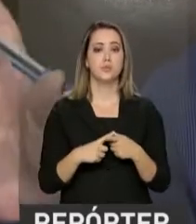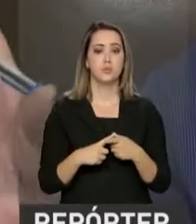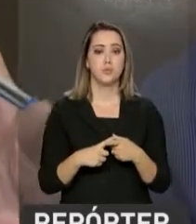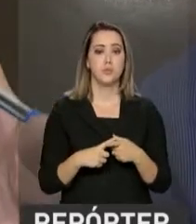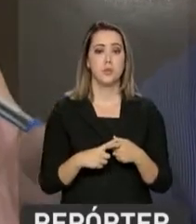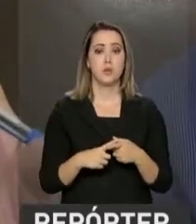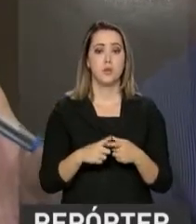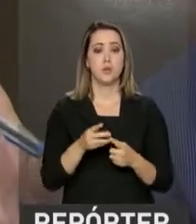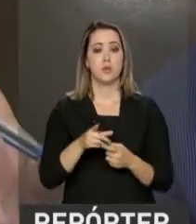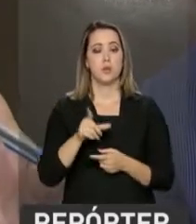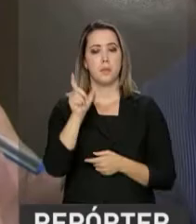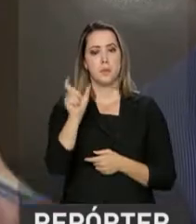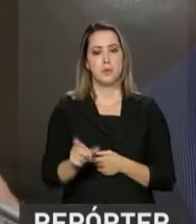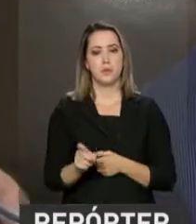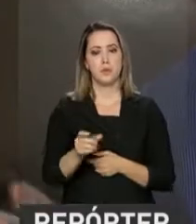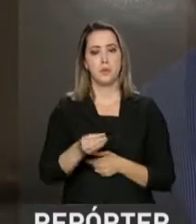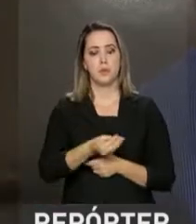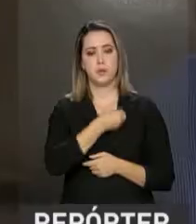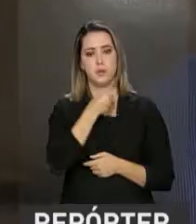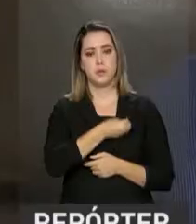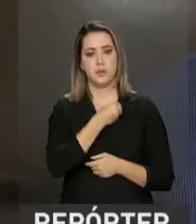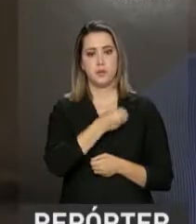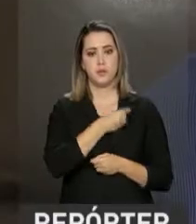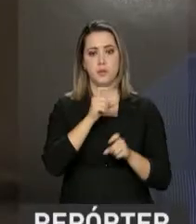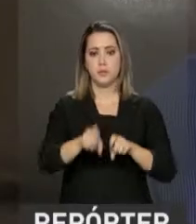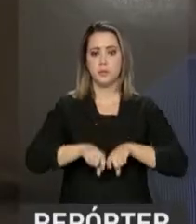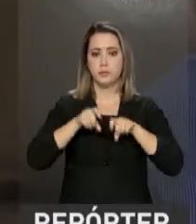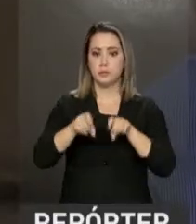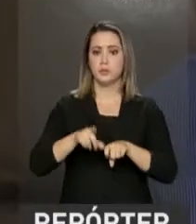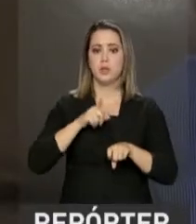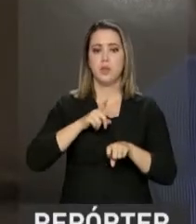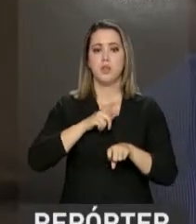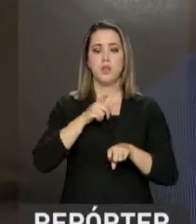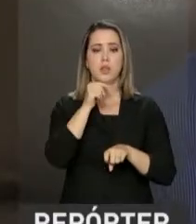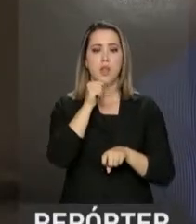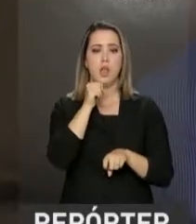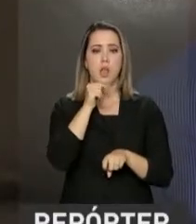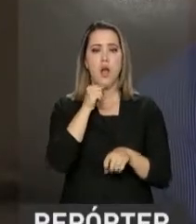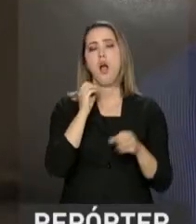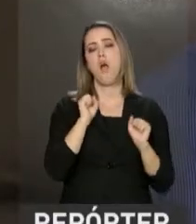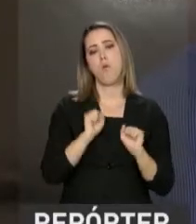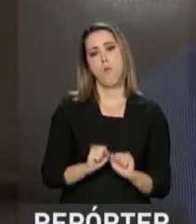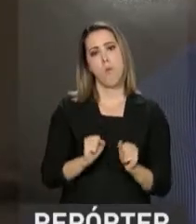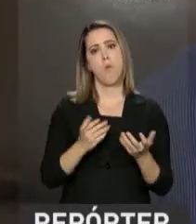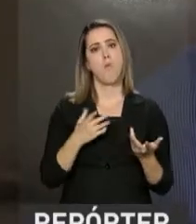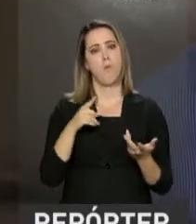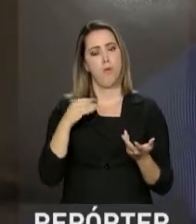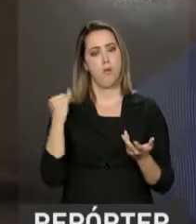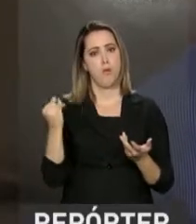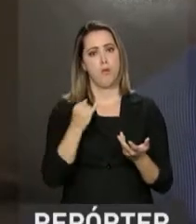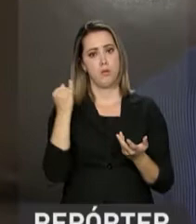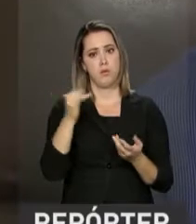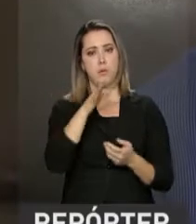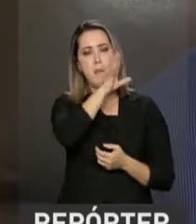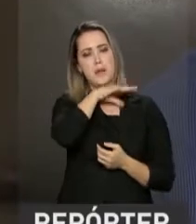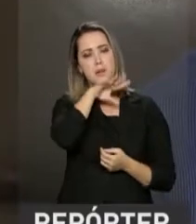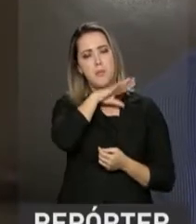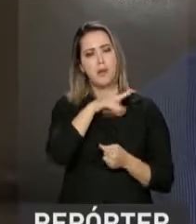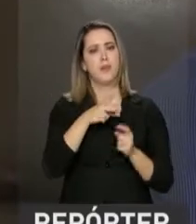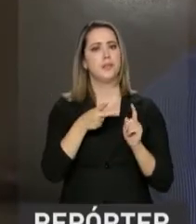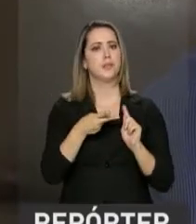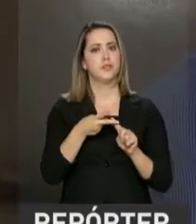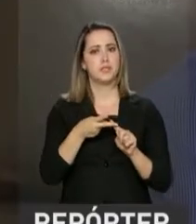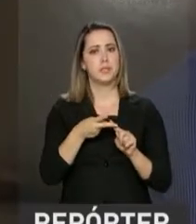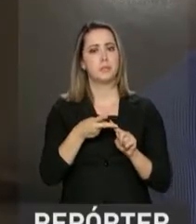quem mora na zona rural vão ficar com água suficiente para animais,